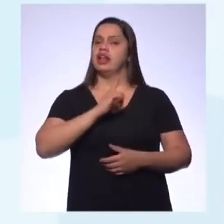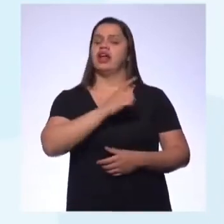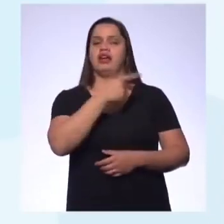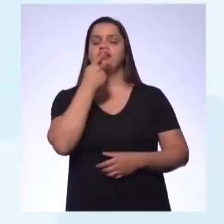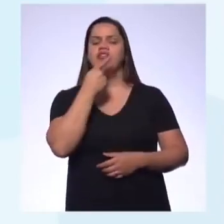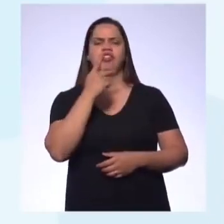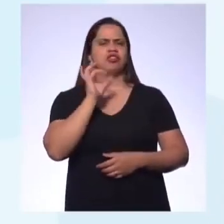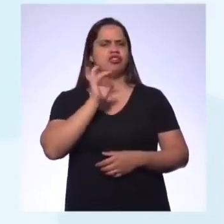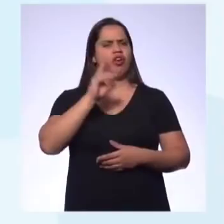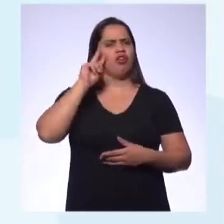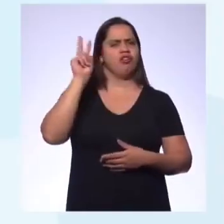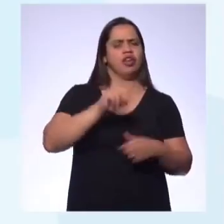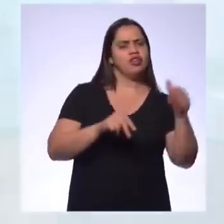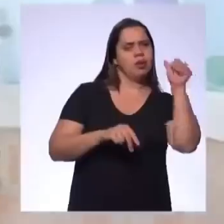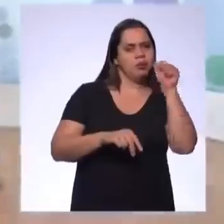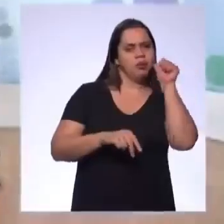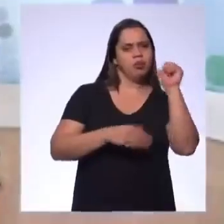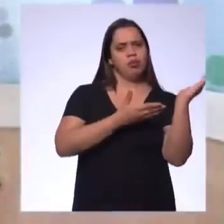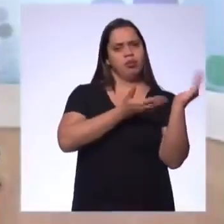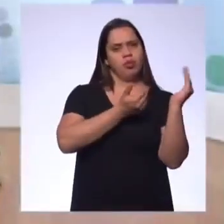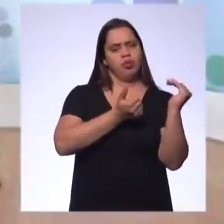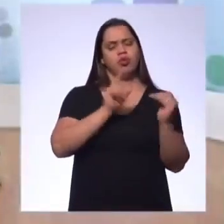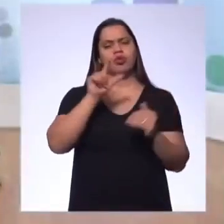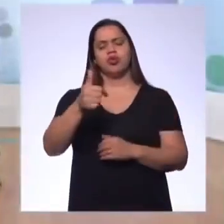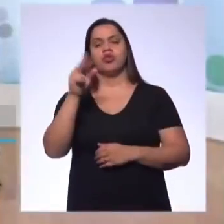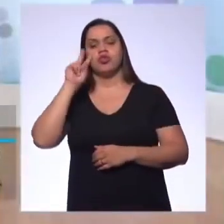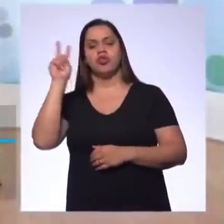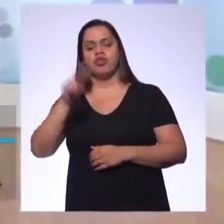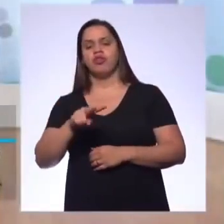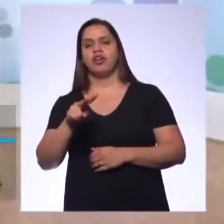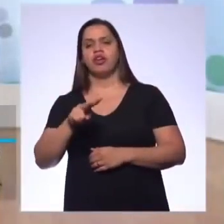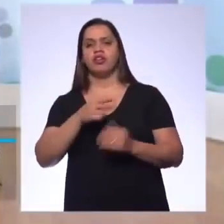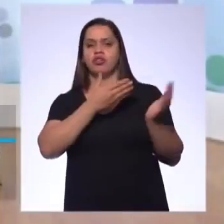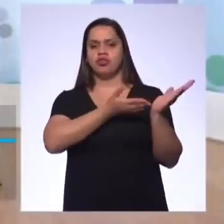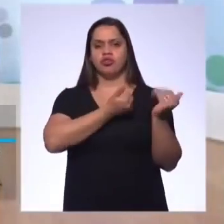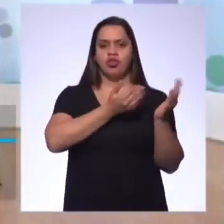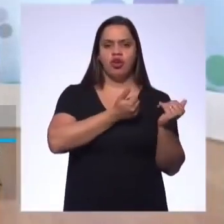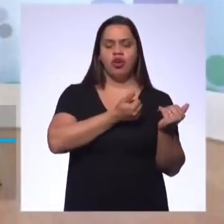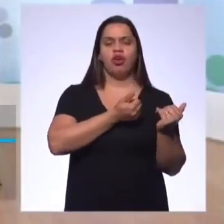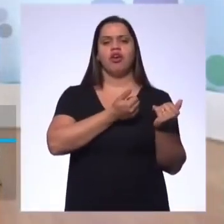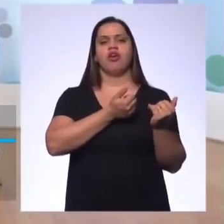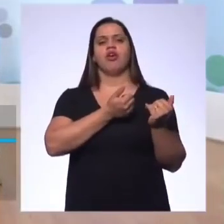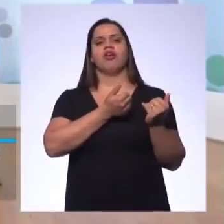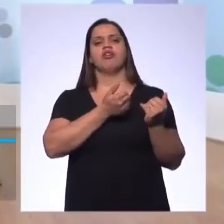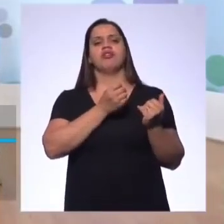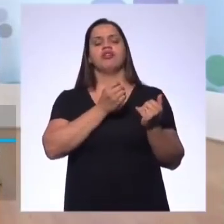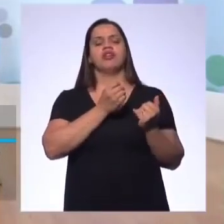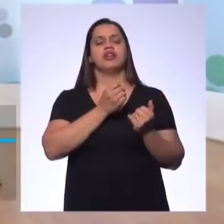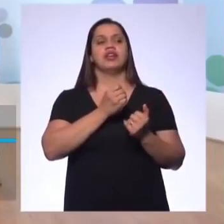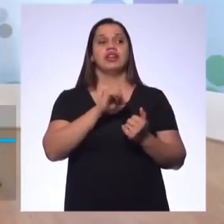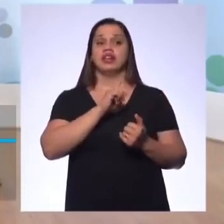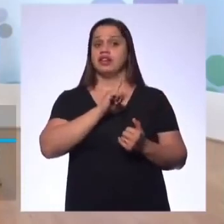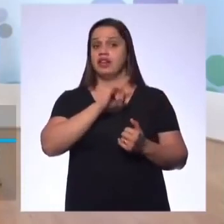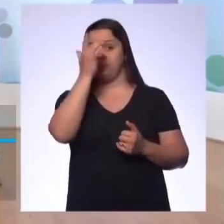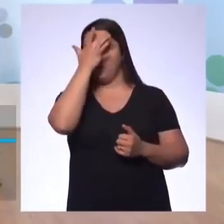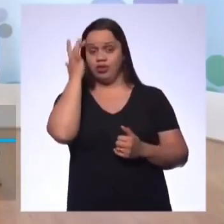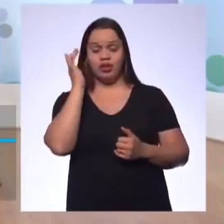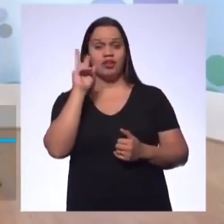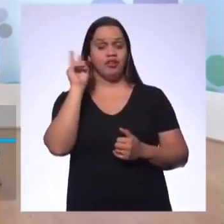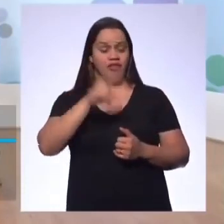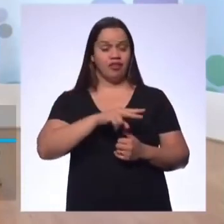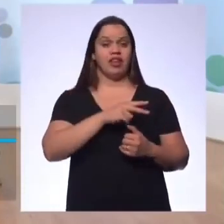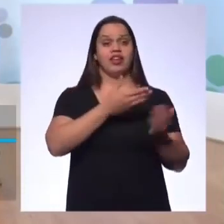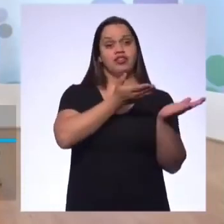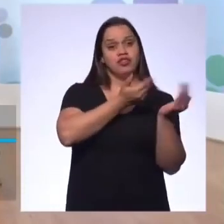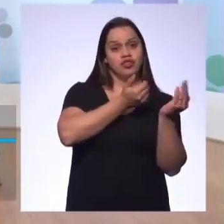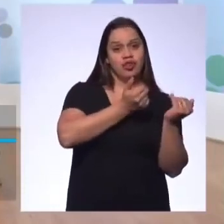velha. Só vejo a garota, eu só consigo ver uma jovem. Legal, tá vendo? Tem gente que vê a jovem, tem gente